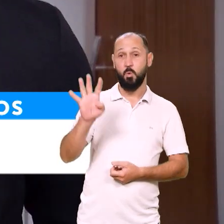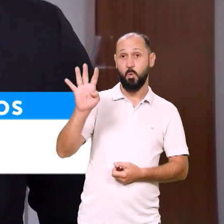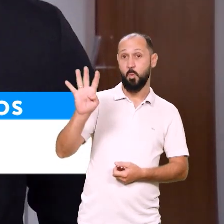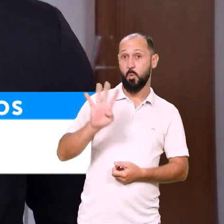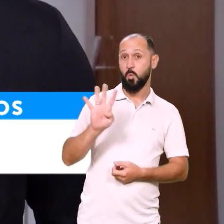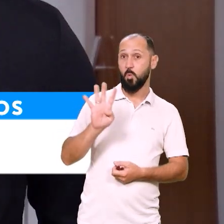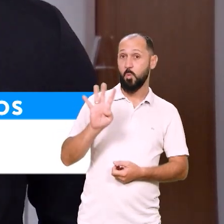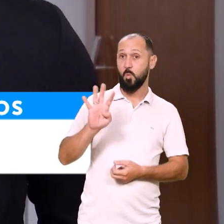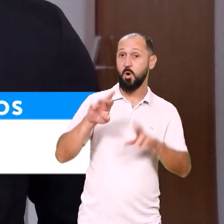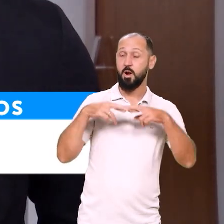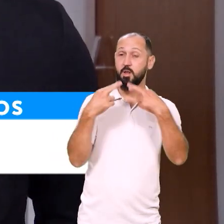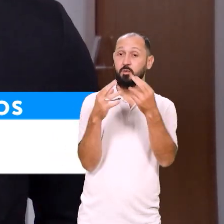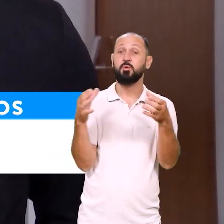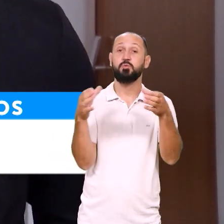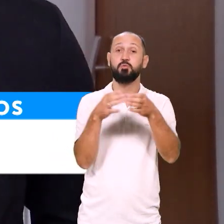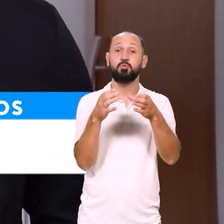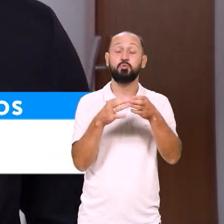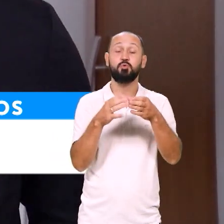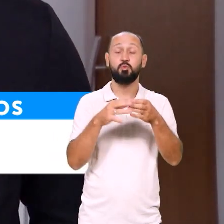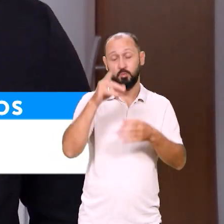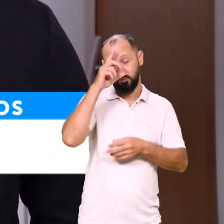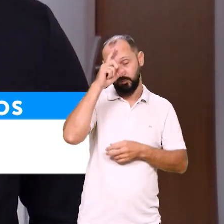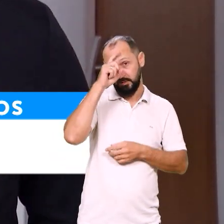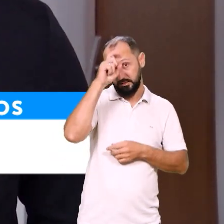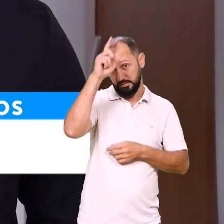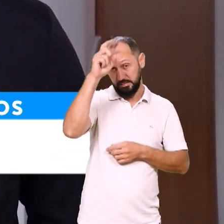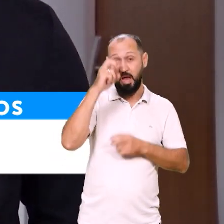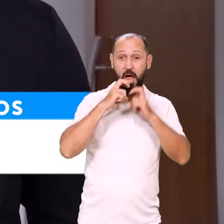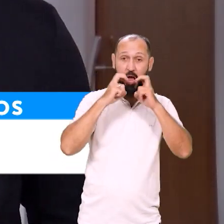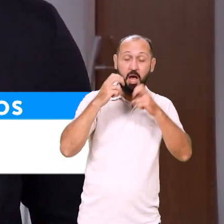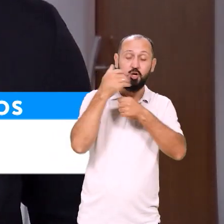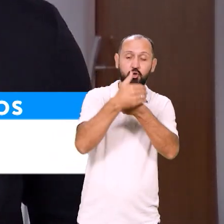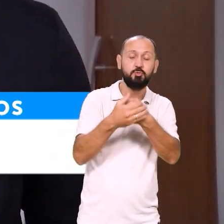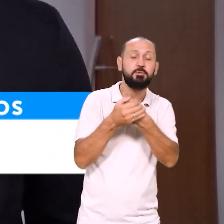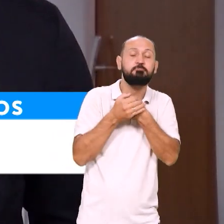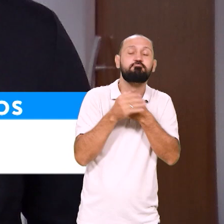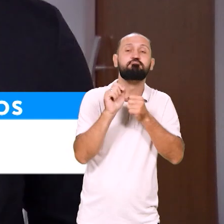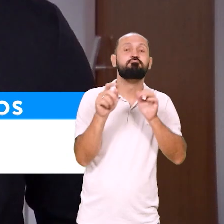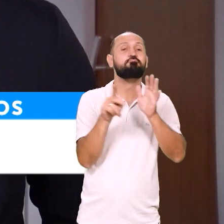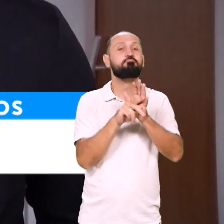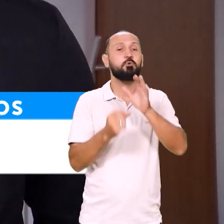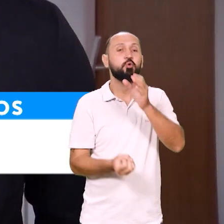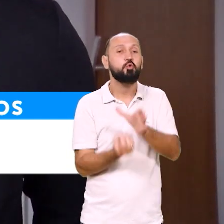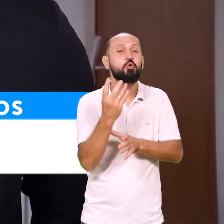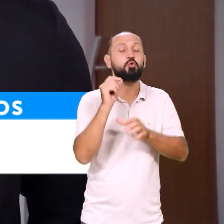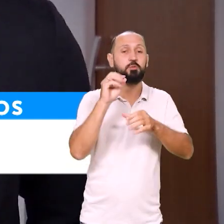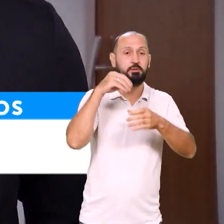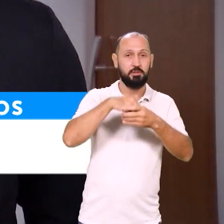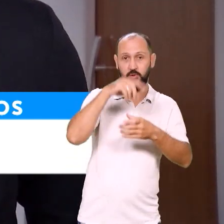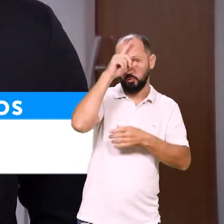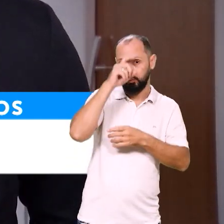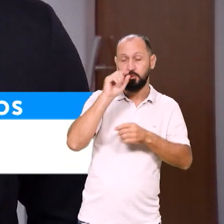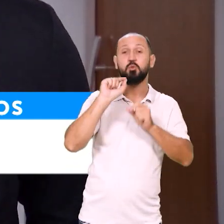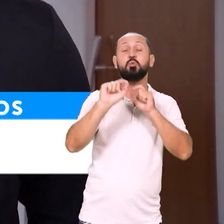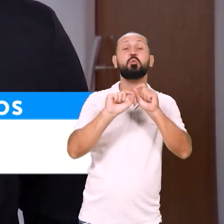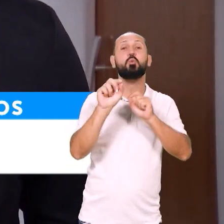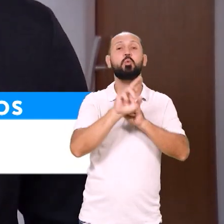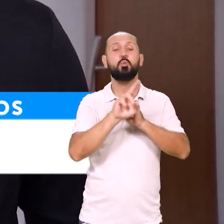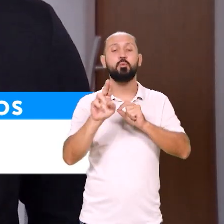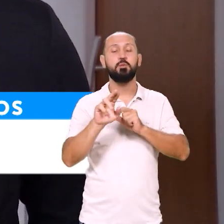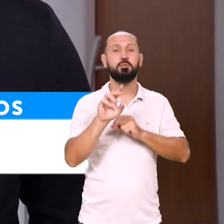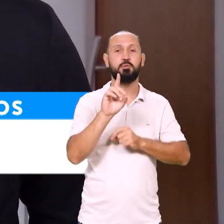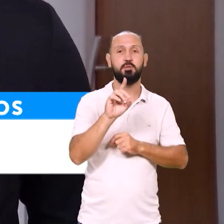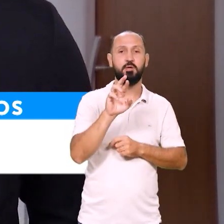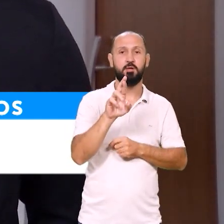A 4ª reunião da Frente Parlamentar de Defesa das Santas Casas e Hospitais Filantrópicos discutiu a implementação nos hospitais